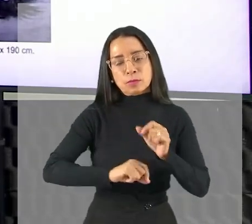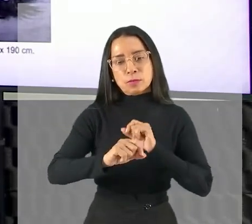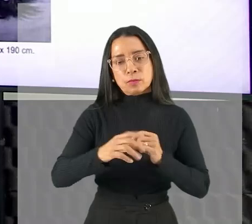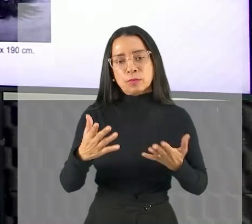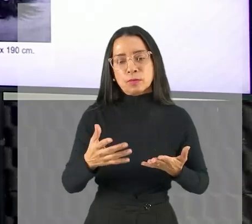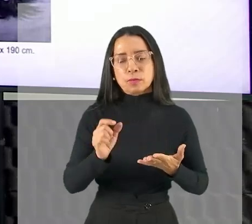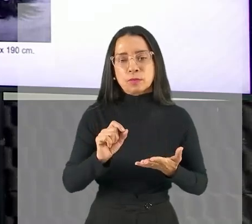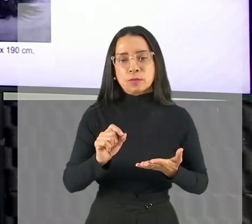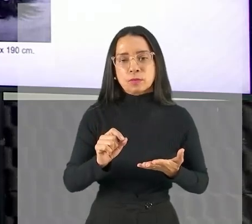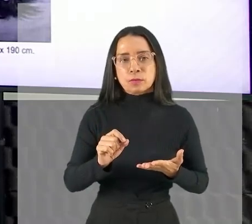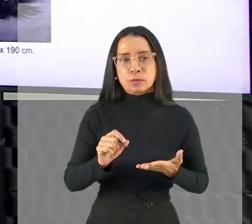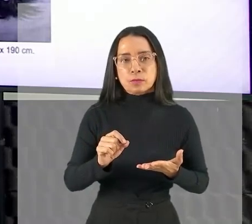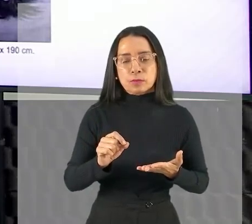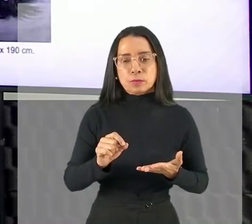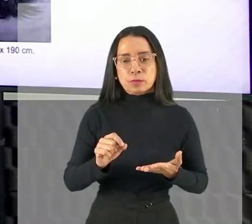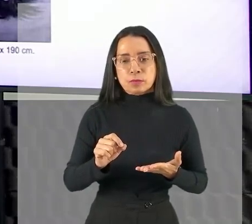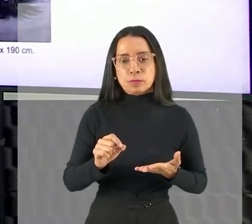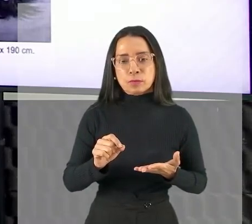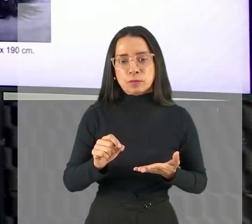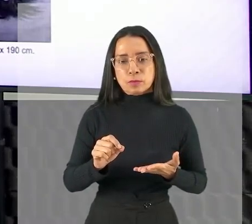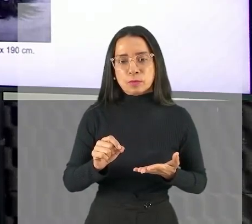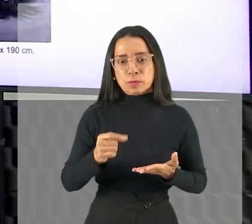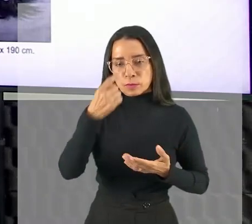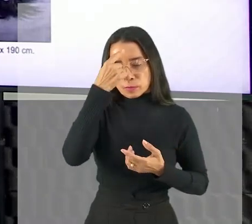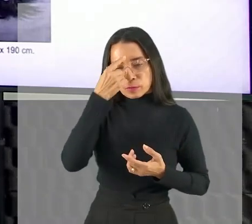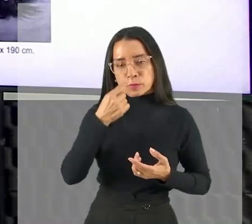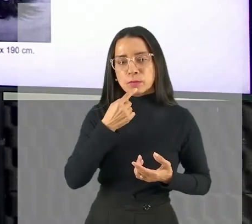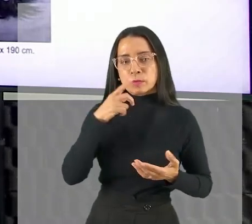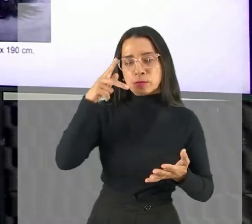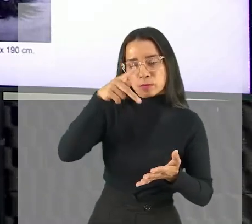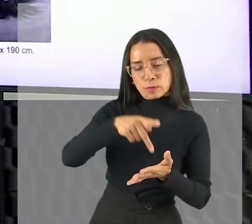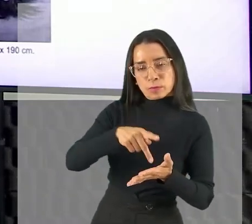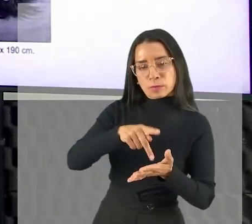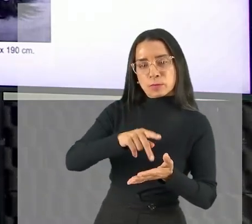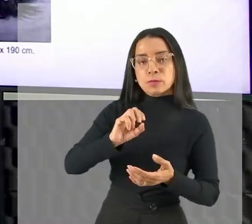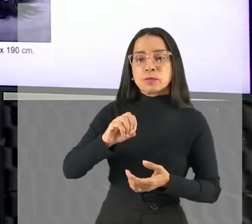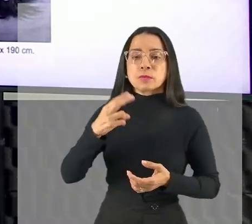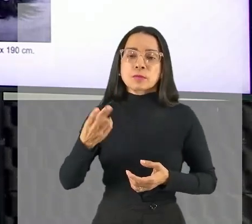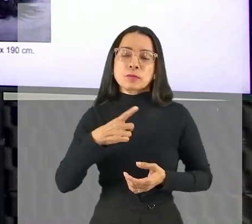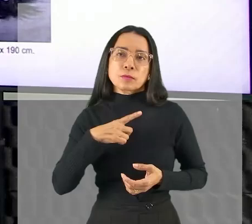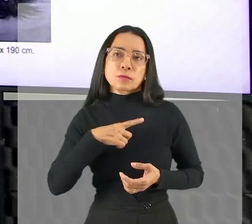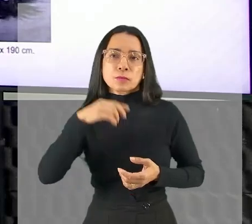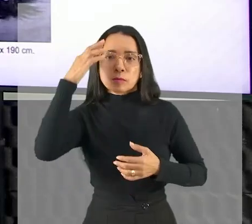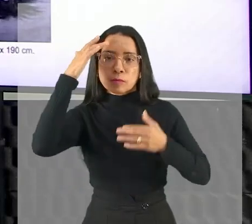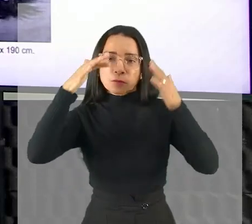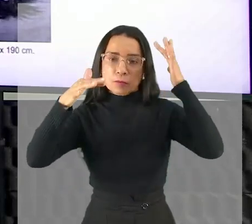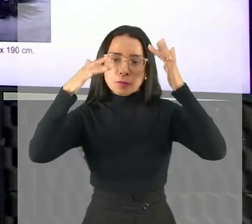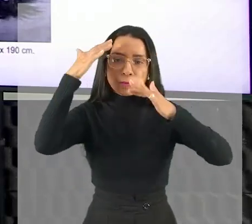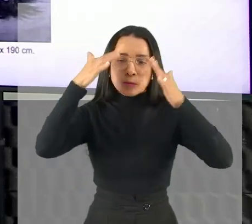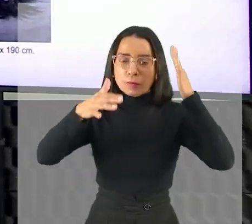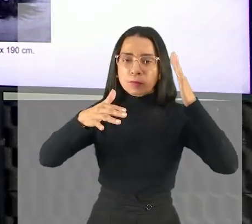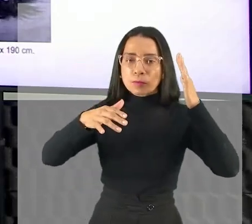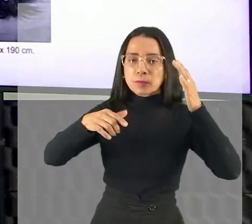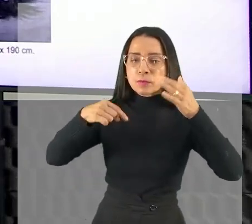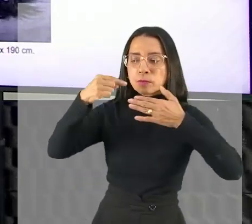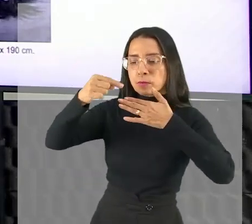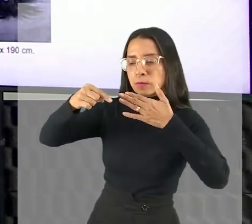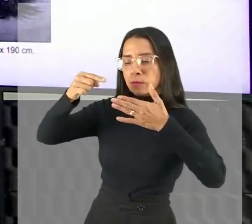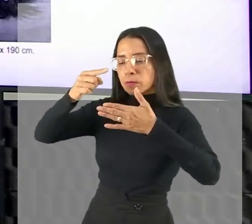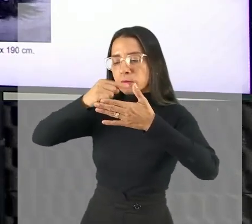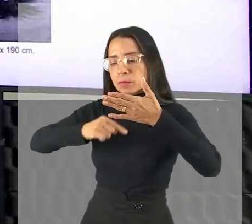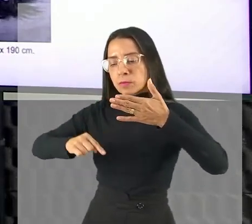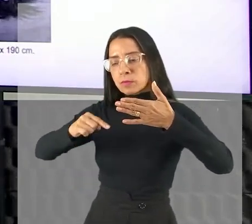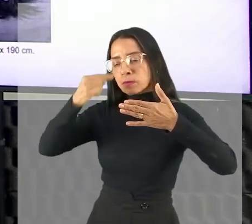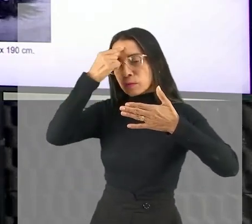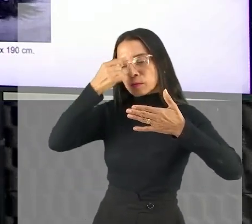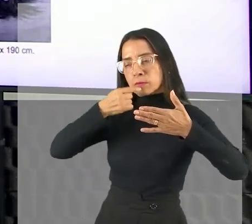né? O ultrarromantismo. Será que essa imagem está sendo de forma real? Ou tem alguma idealização, esses traços que a gente vê por trás aqui da